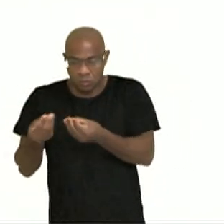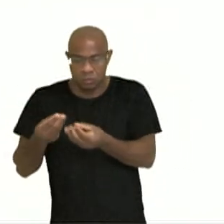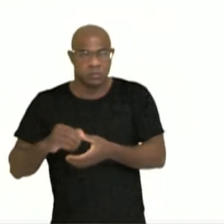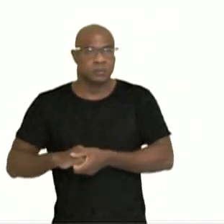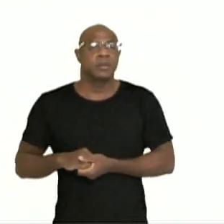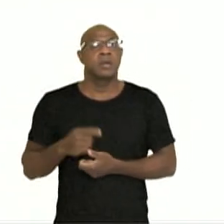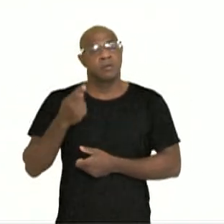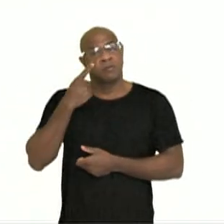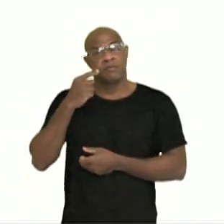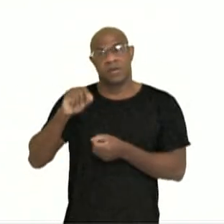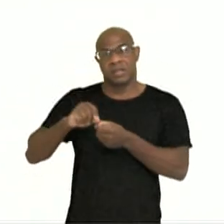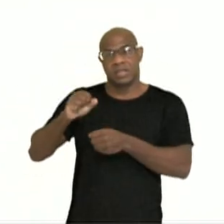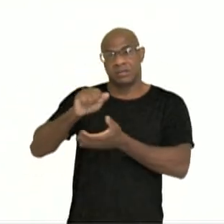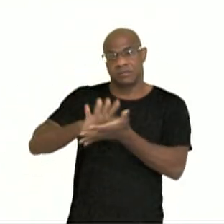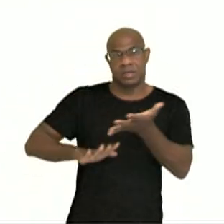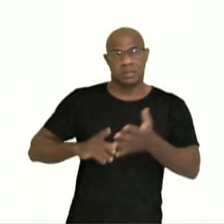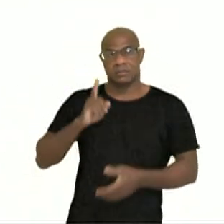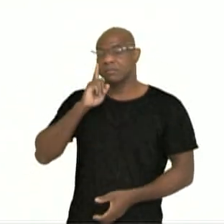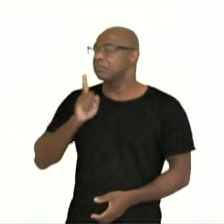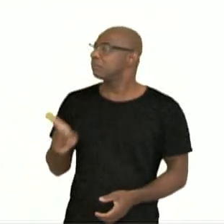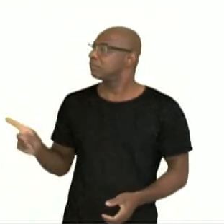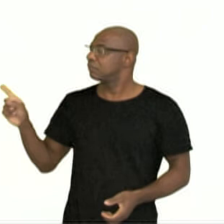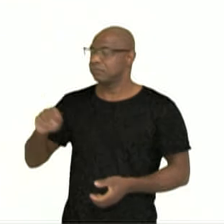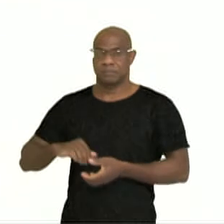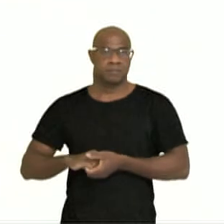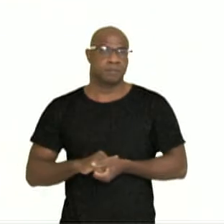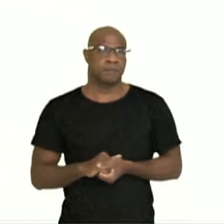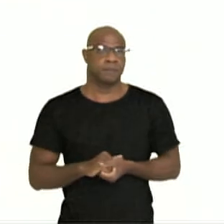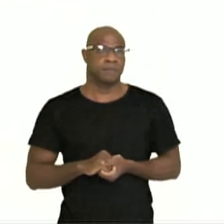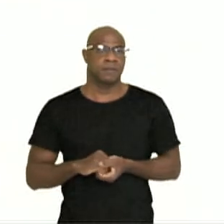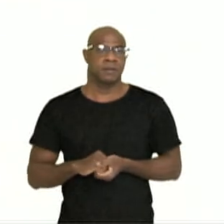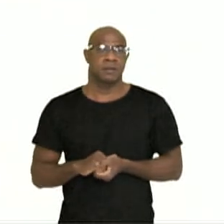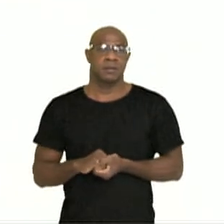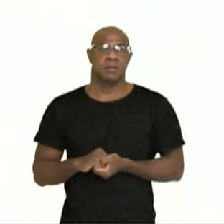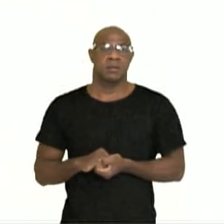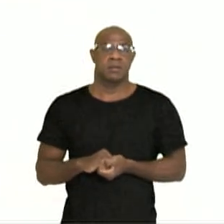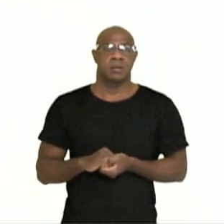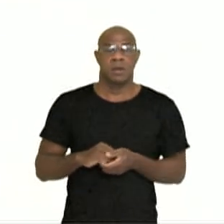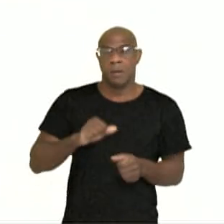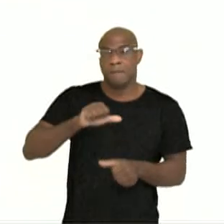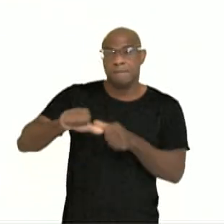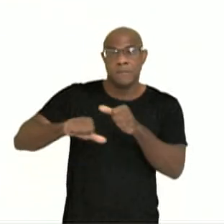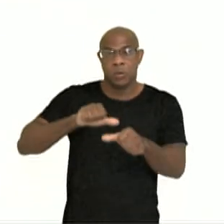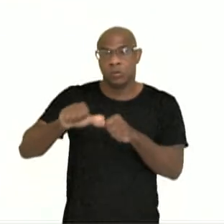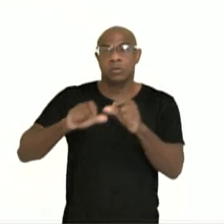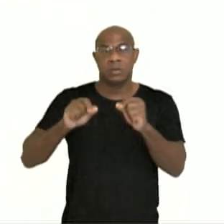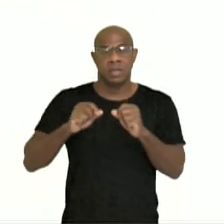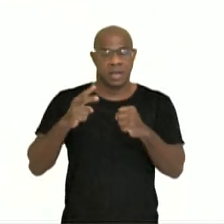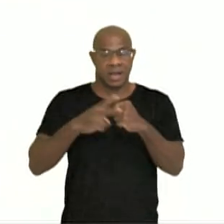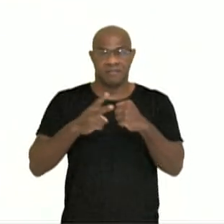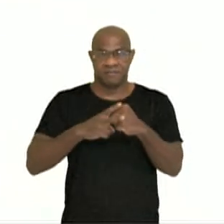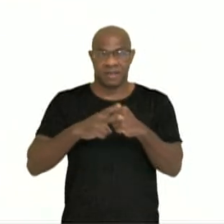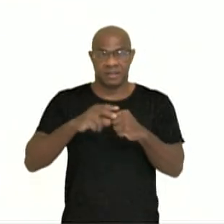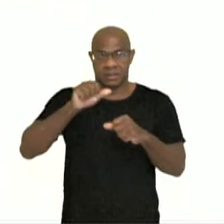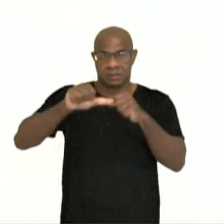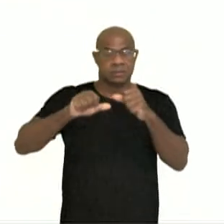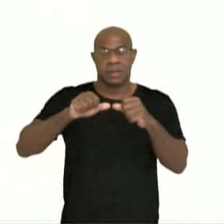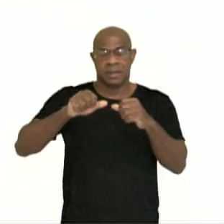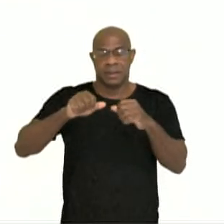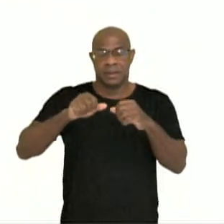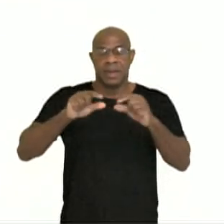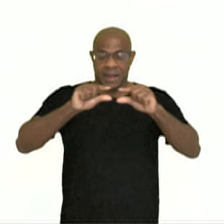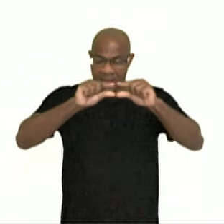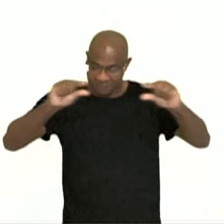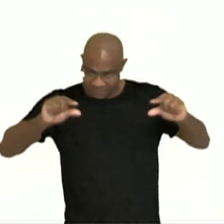atividades, pessoal. Olha só. Change the sentences into the passive voice. Mude essas frases aqui para a voz passiva. Letra